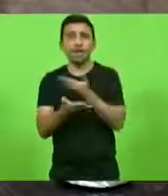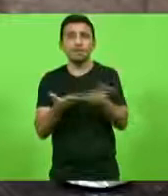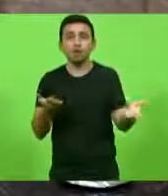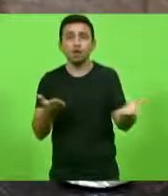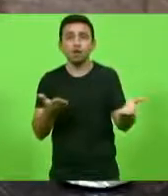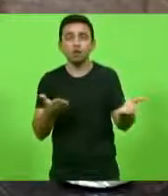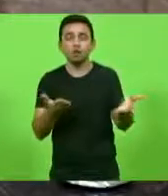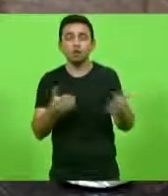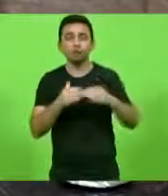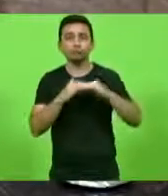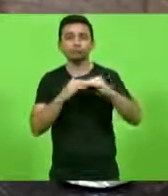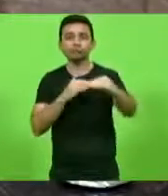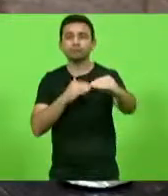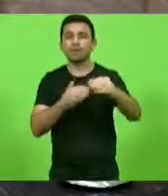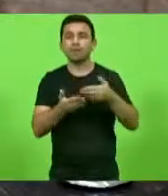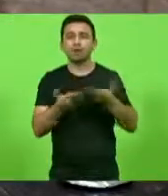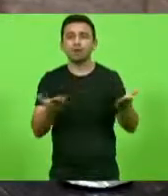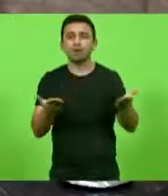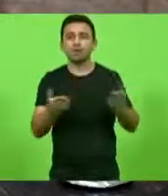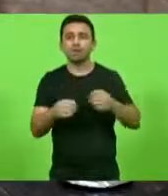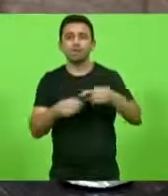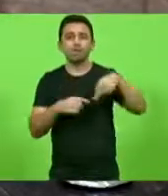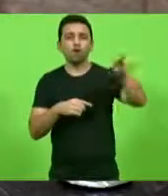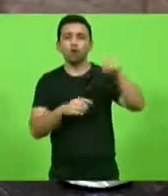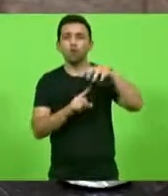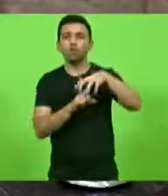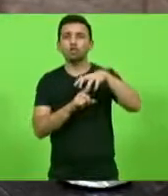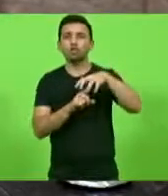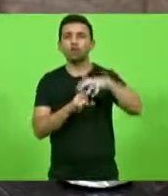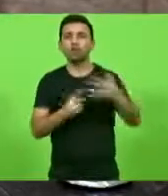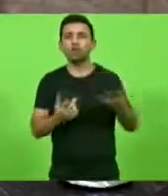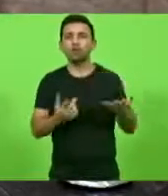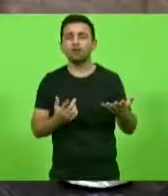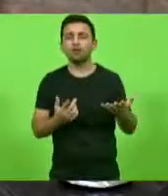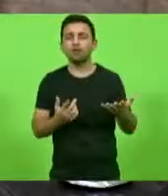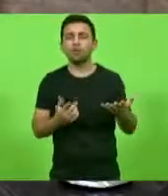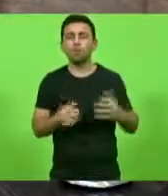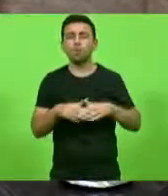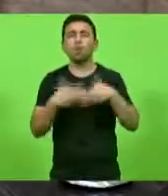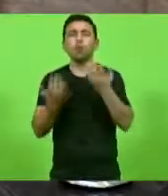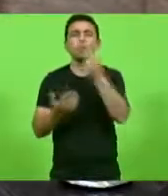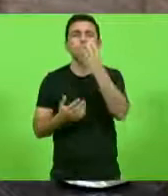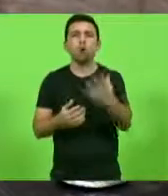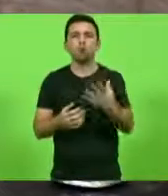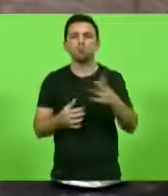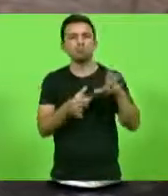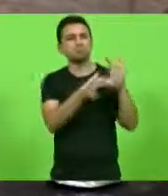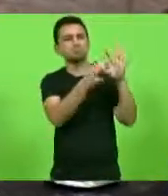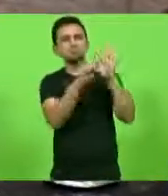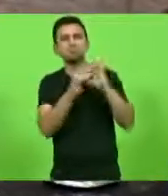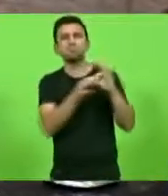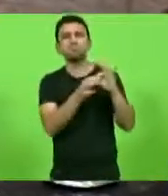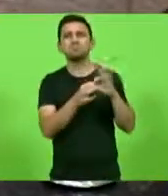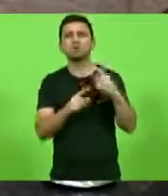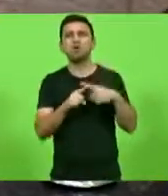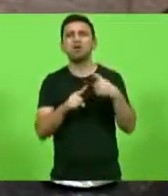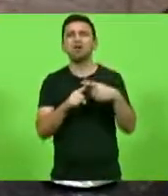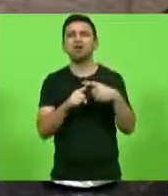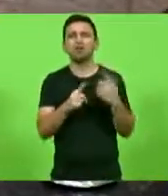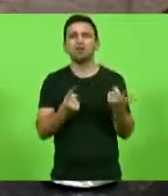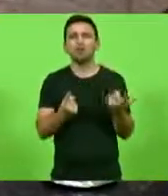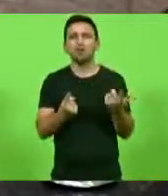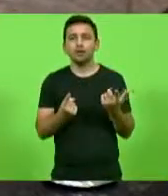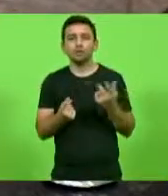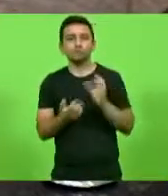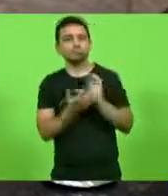lá em Curitiba, a gente ficou sem. Qual a vantagem para a gente nesse esquema todo? Eu quero entender, nós mandamos